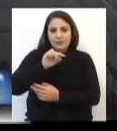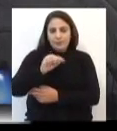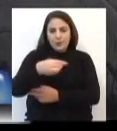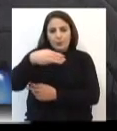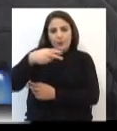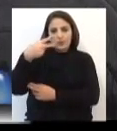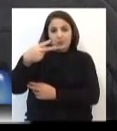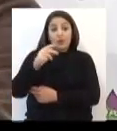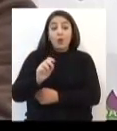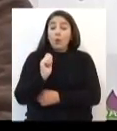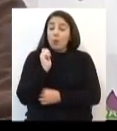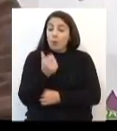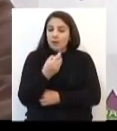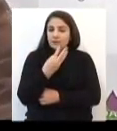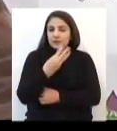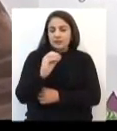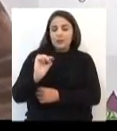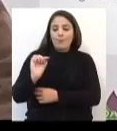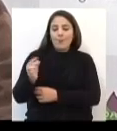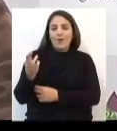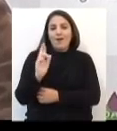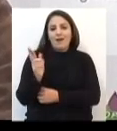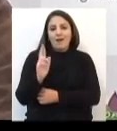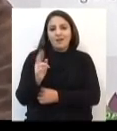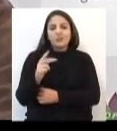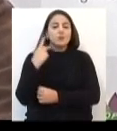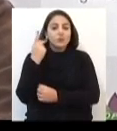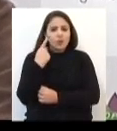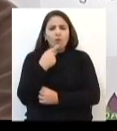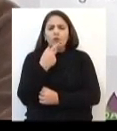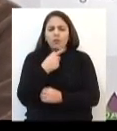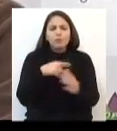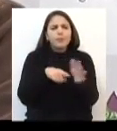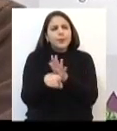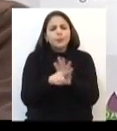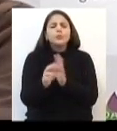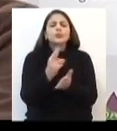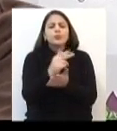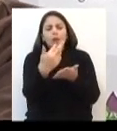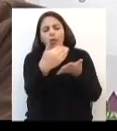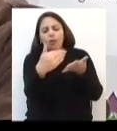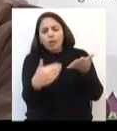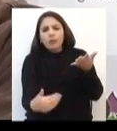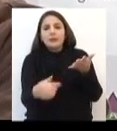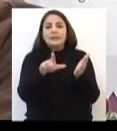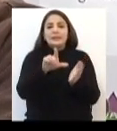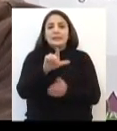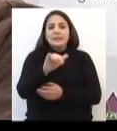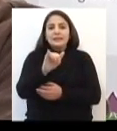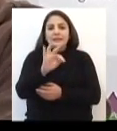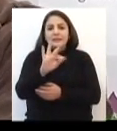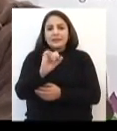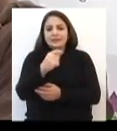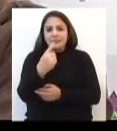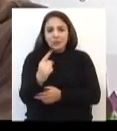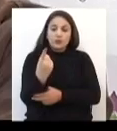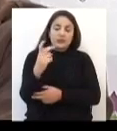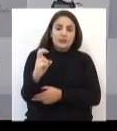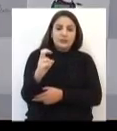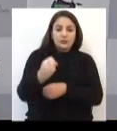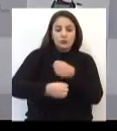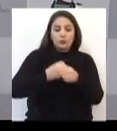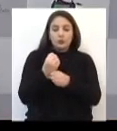R$300 mil. Além do orçamento, o parlamentar questiona vários outros itens da licitação 15 de